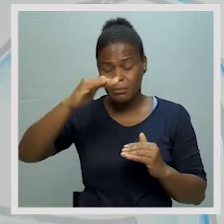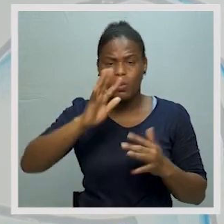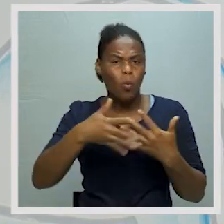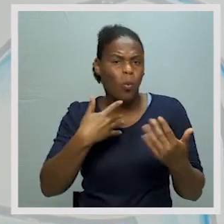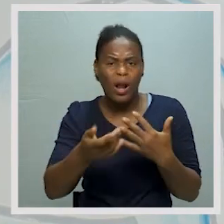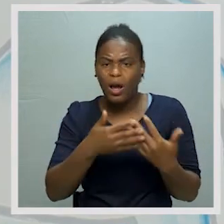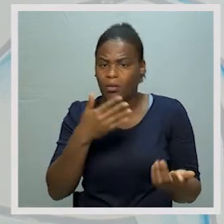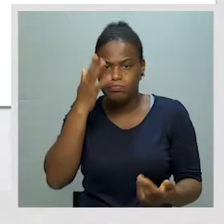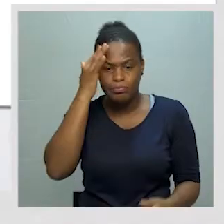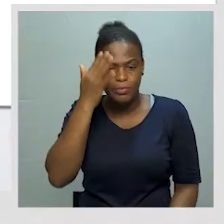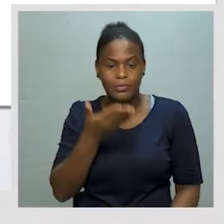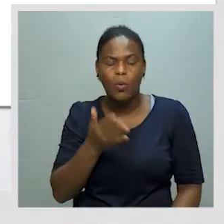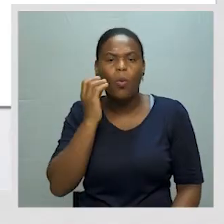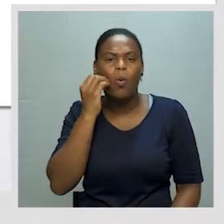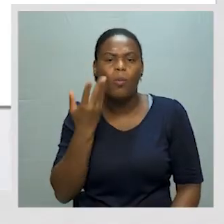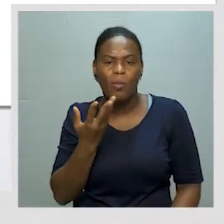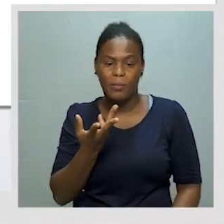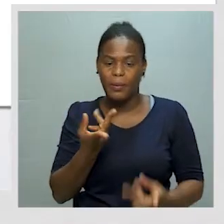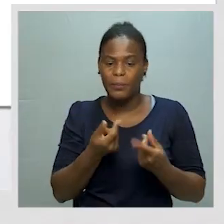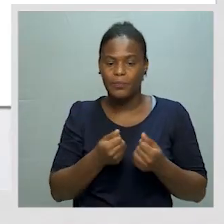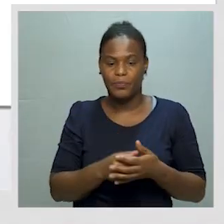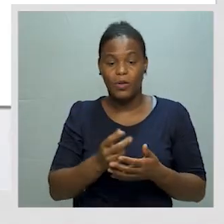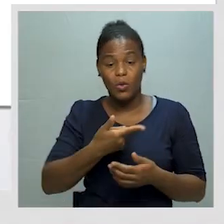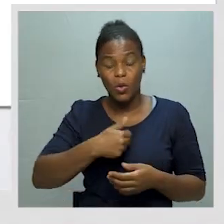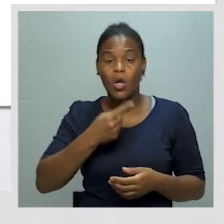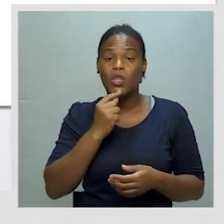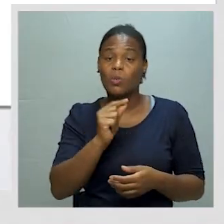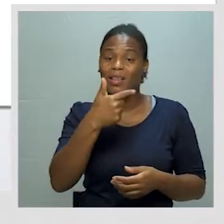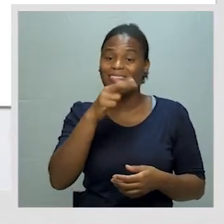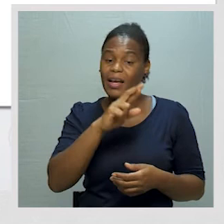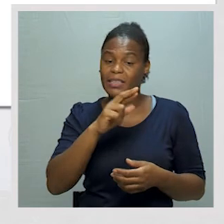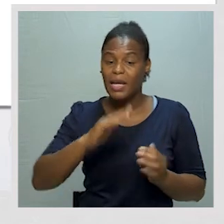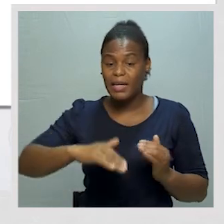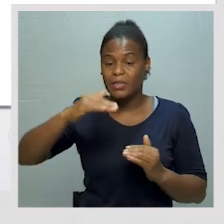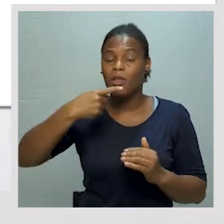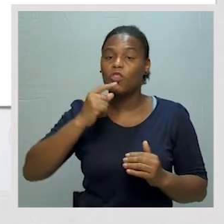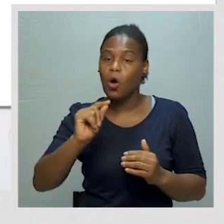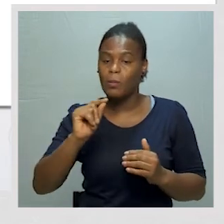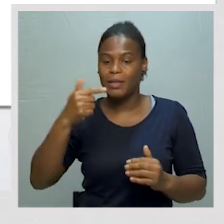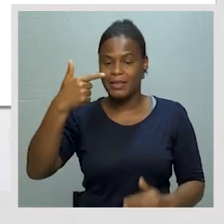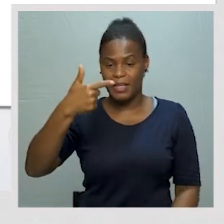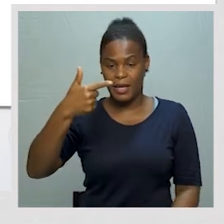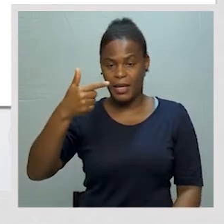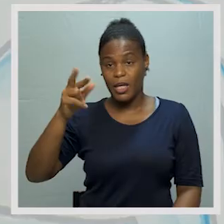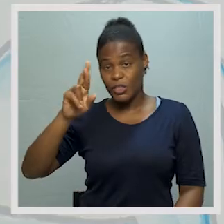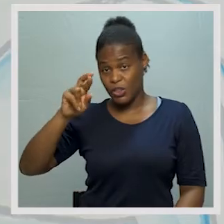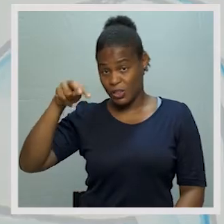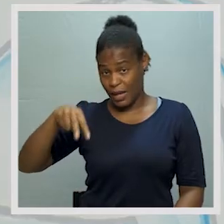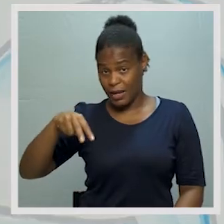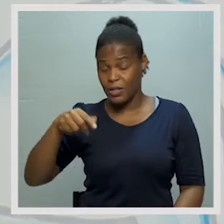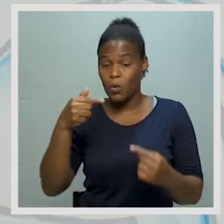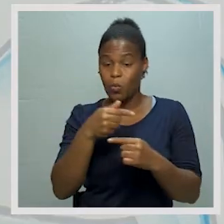variável? Nós chamamos de taxa de crescimento nominal de TXN, igual a